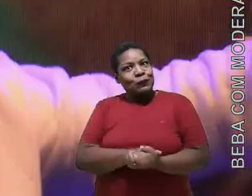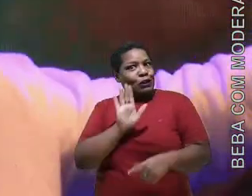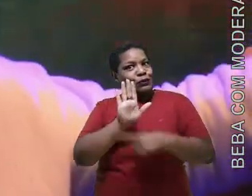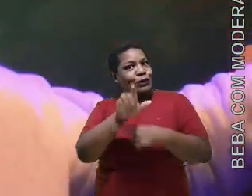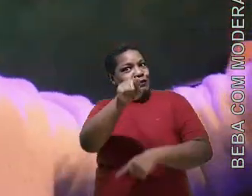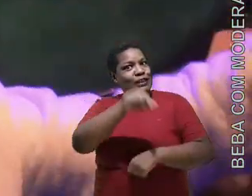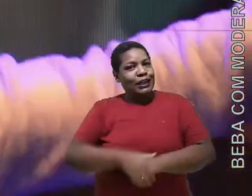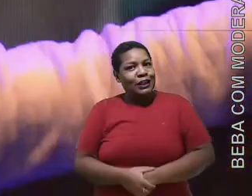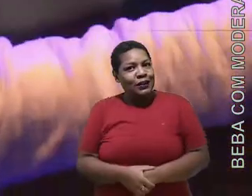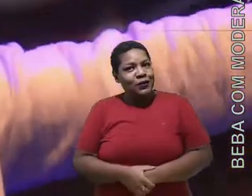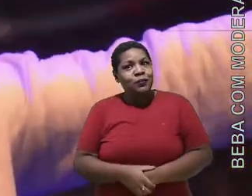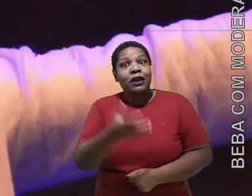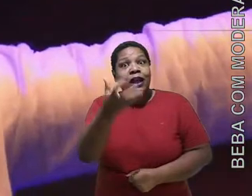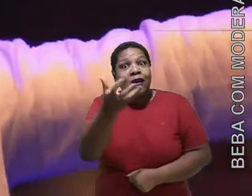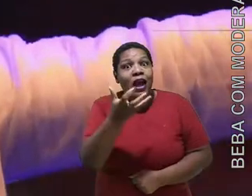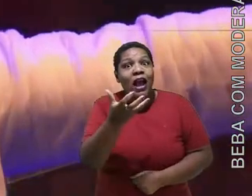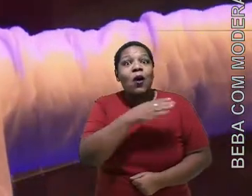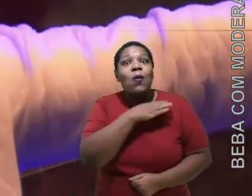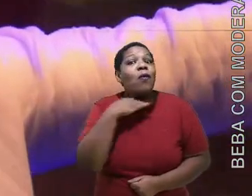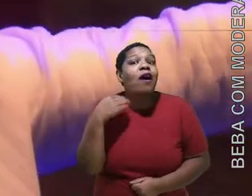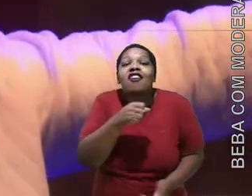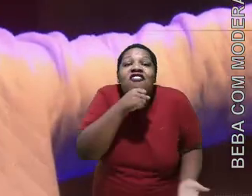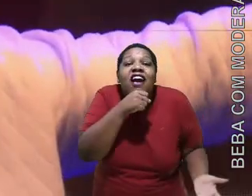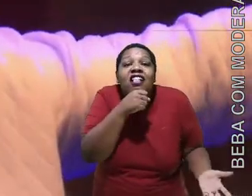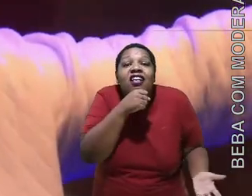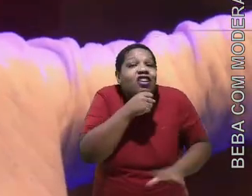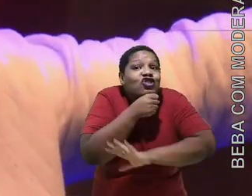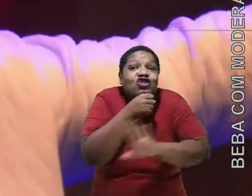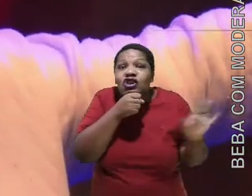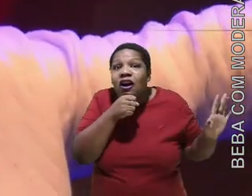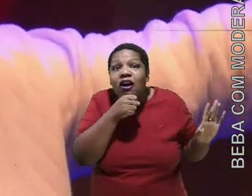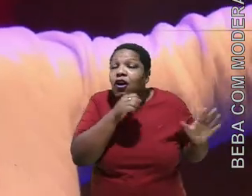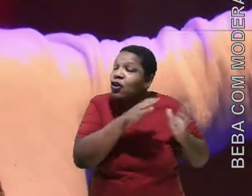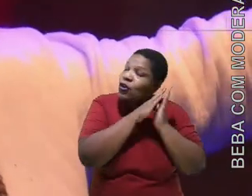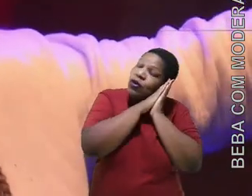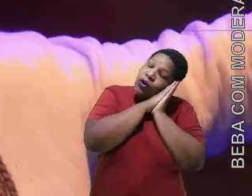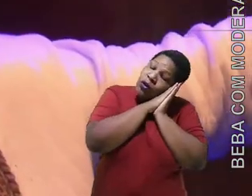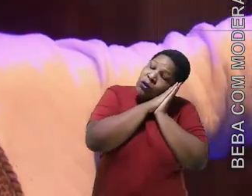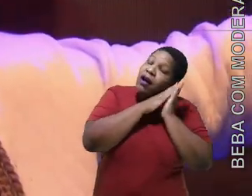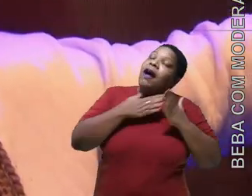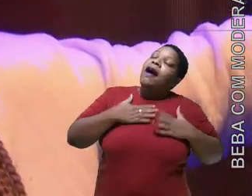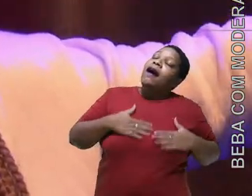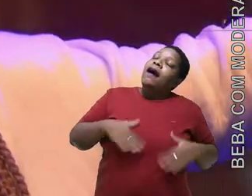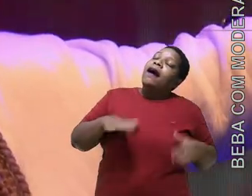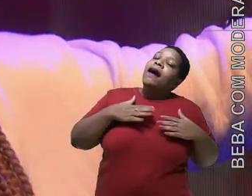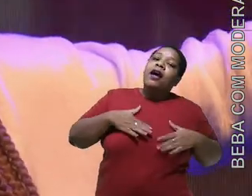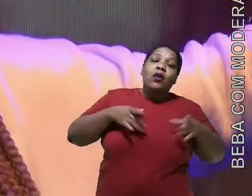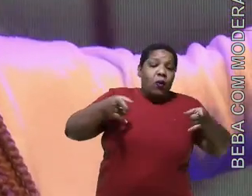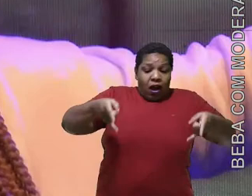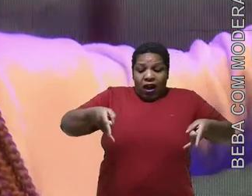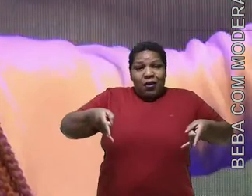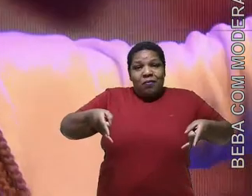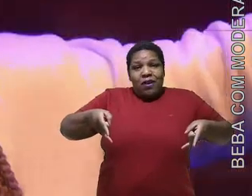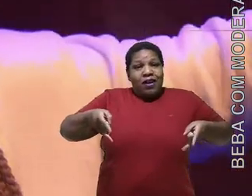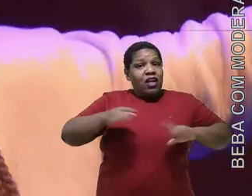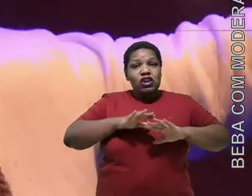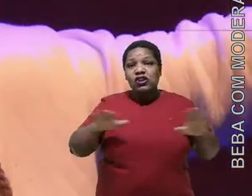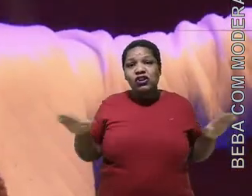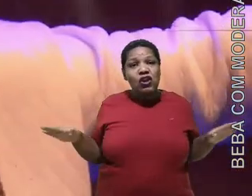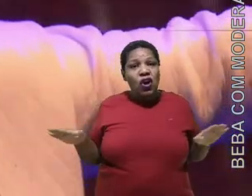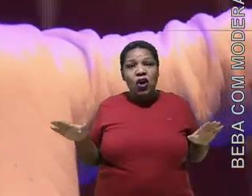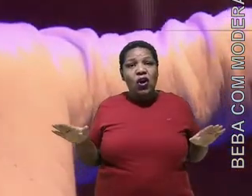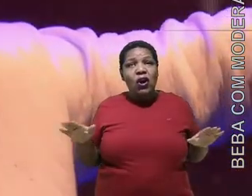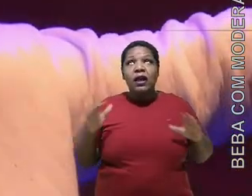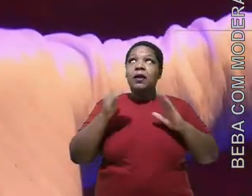eu quero morrer de velha dormindo tranquilamente numa cama e passávamos a